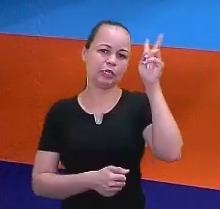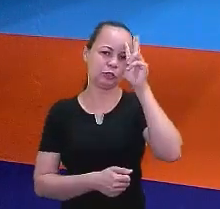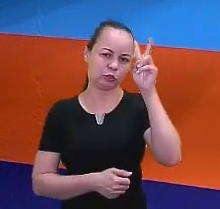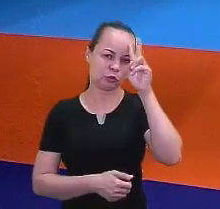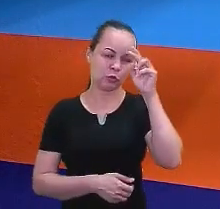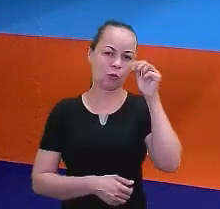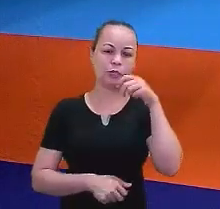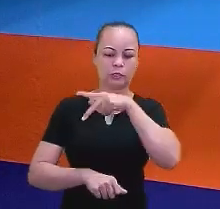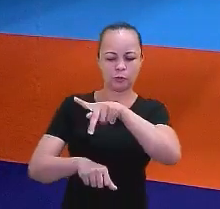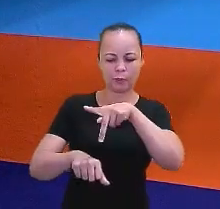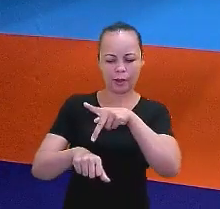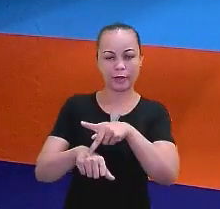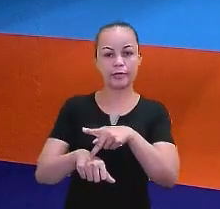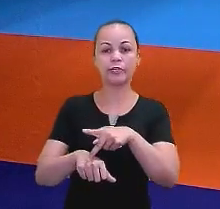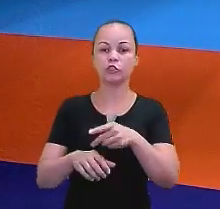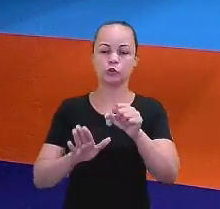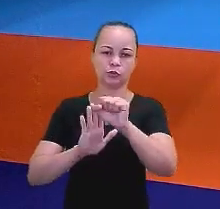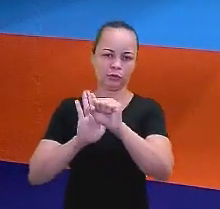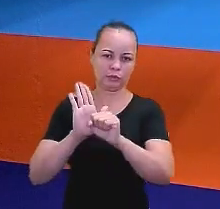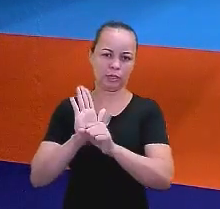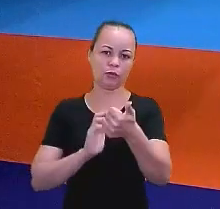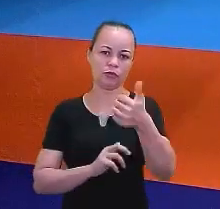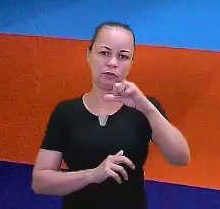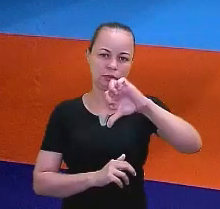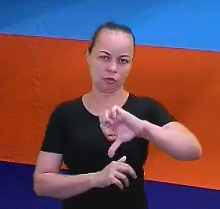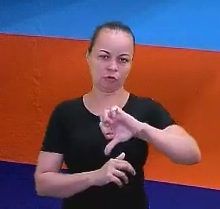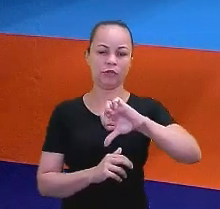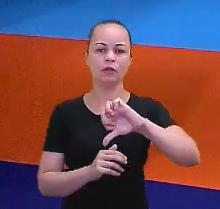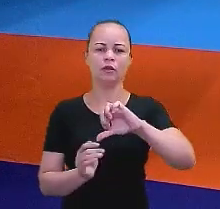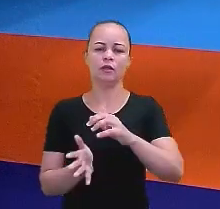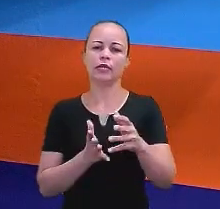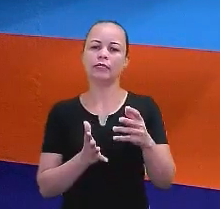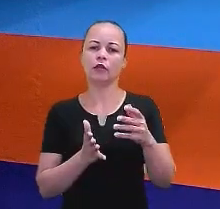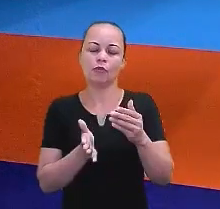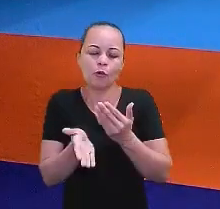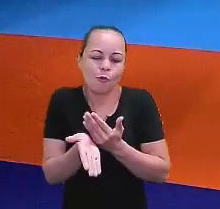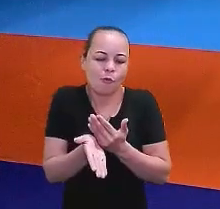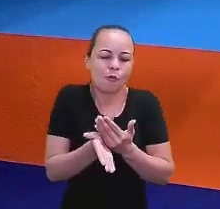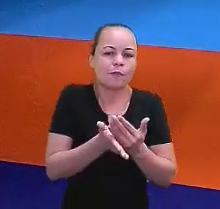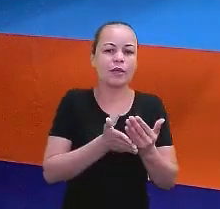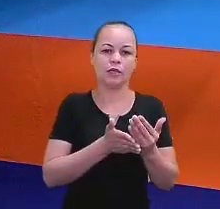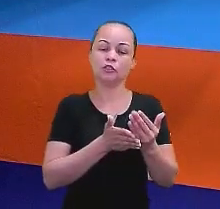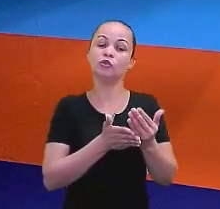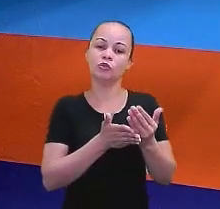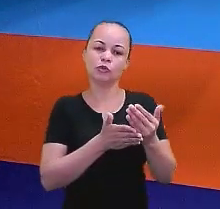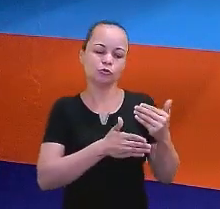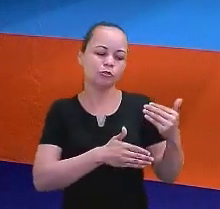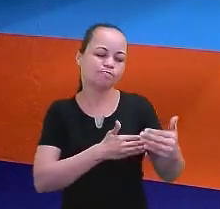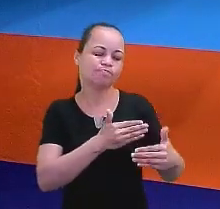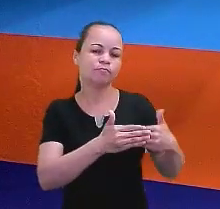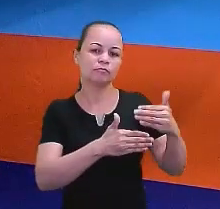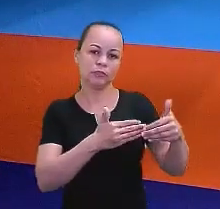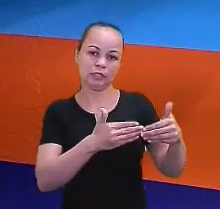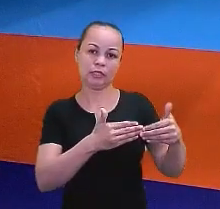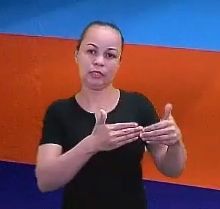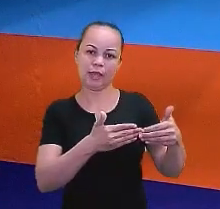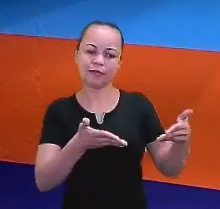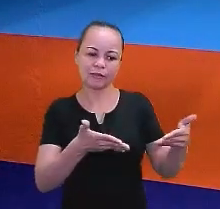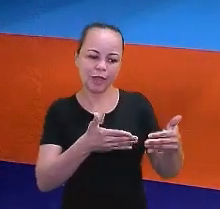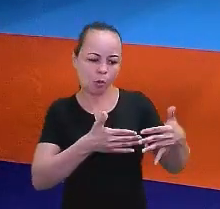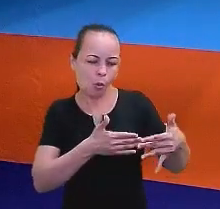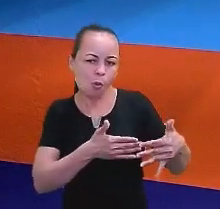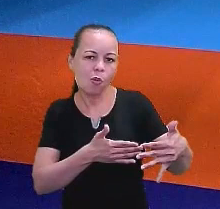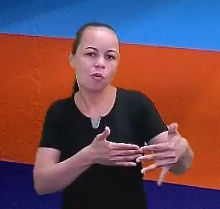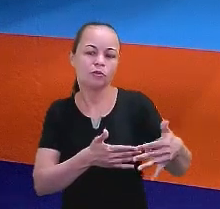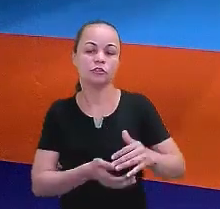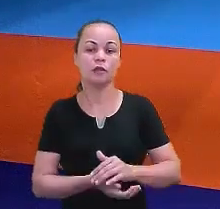país nesse século XIX. Ela vai ser o início de um novo ciclo, que dura até hoje, mas